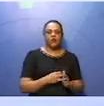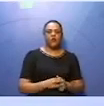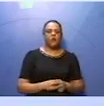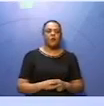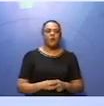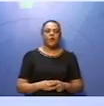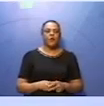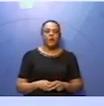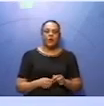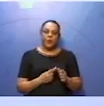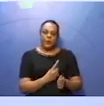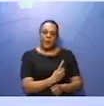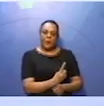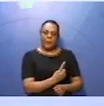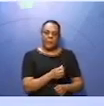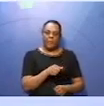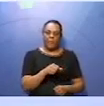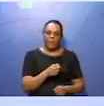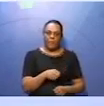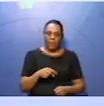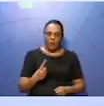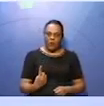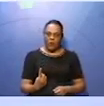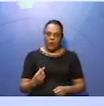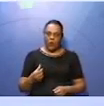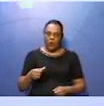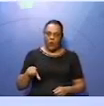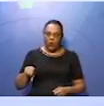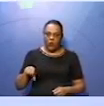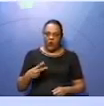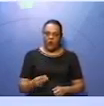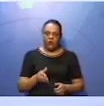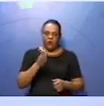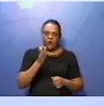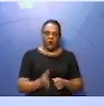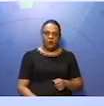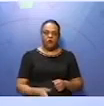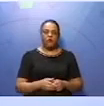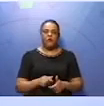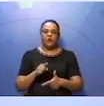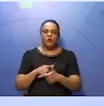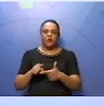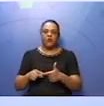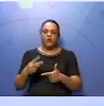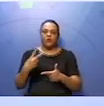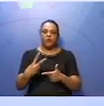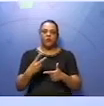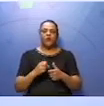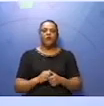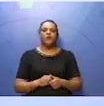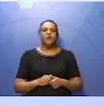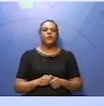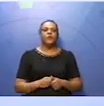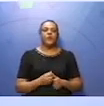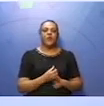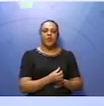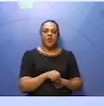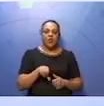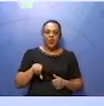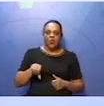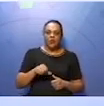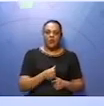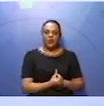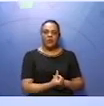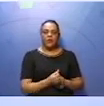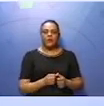Escreve o 192, passa o traço, ele é par por 2. 192 por 2,